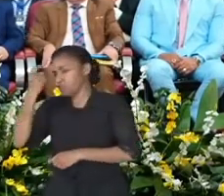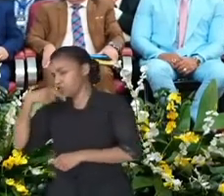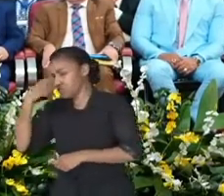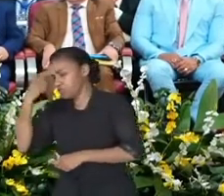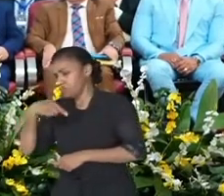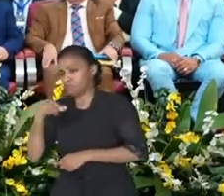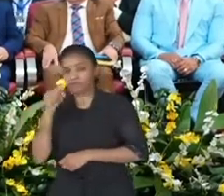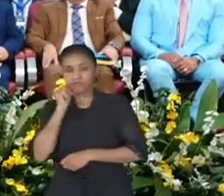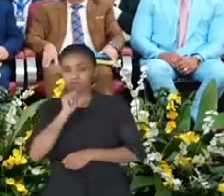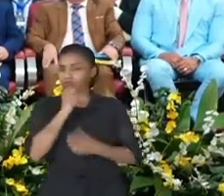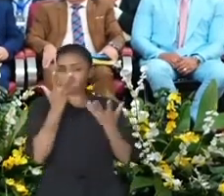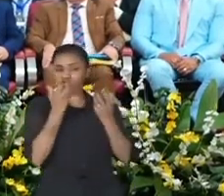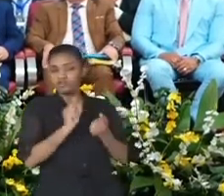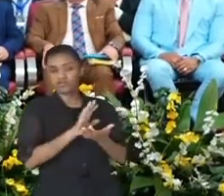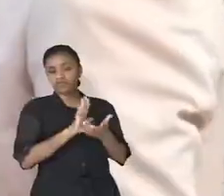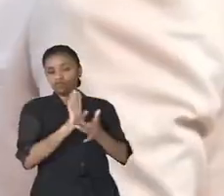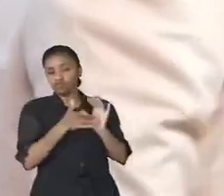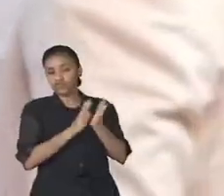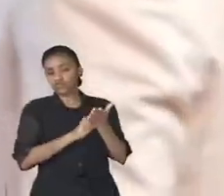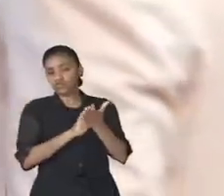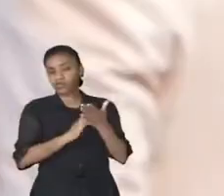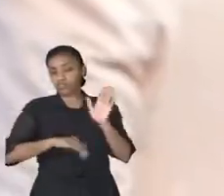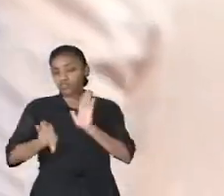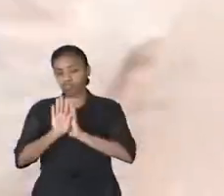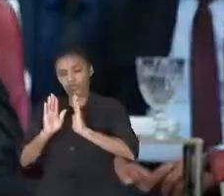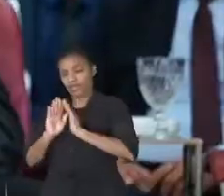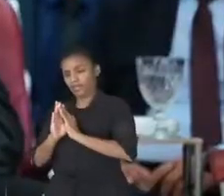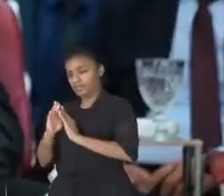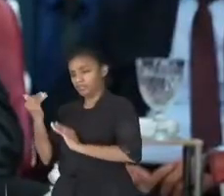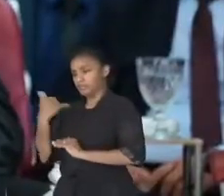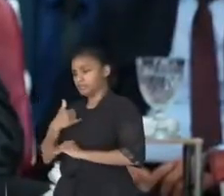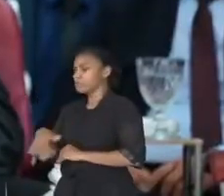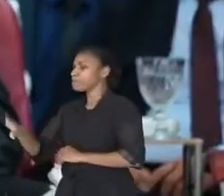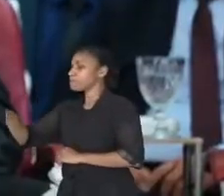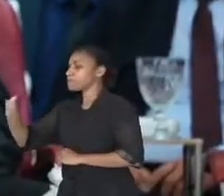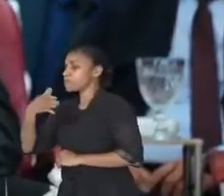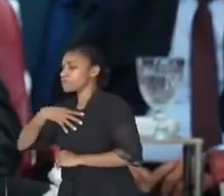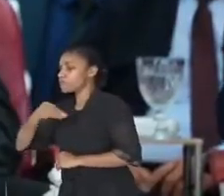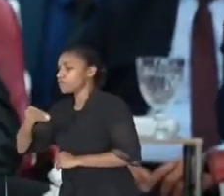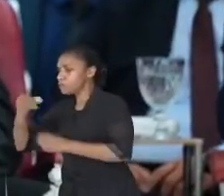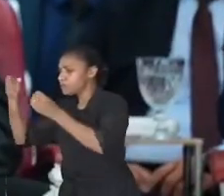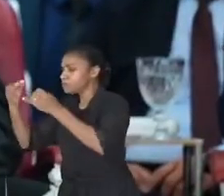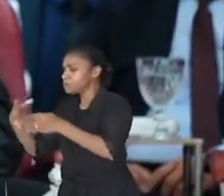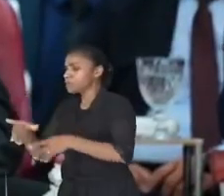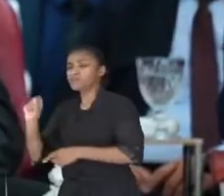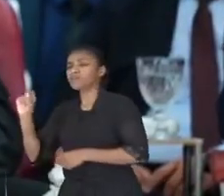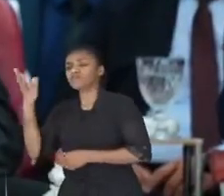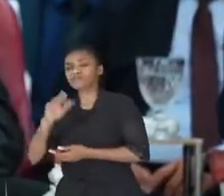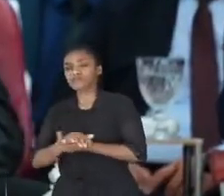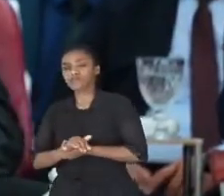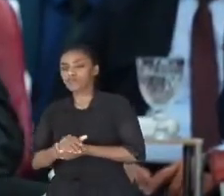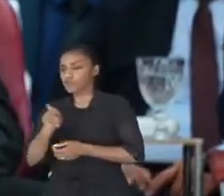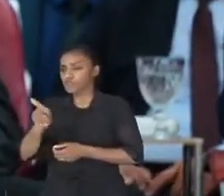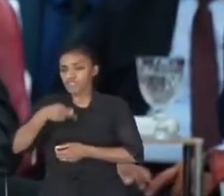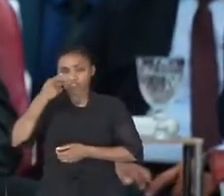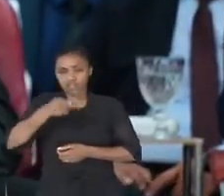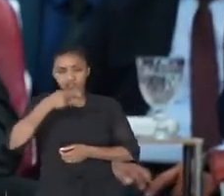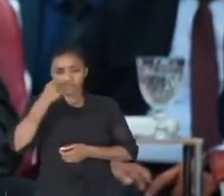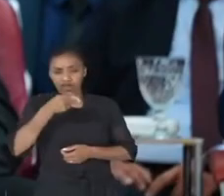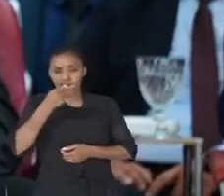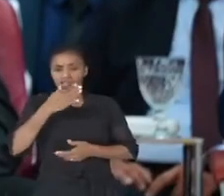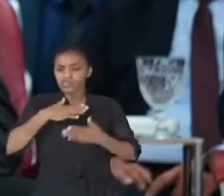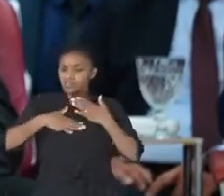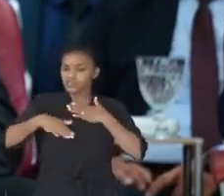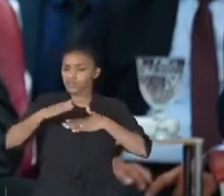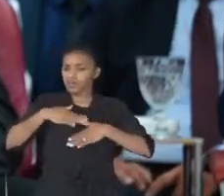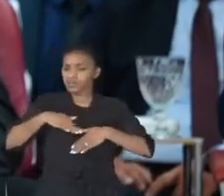ela não aceitou Jesus naquele dia. Mas chegou em casa e ela disse: meu filho, vem cá, me explica o que foi aquilo. Eu falei: o quê? Nossa, você estava falando devagarinho, daqui a pouco